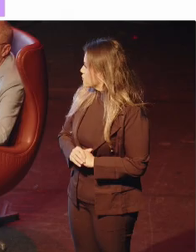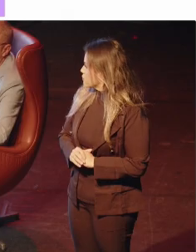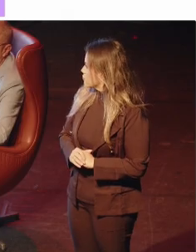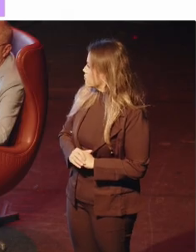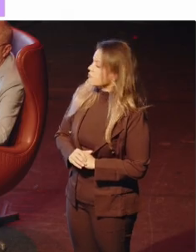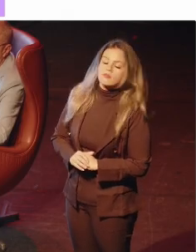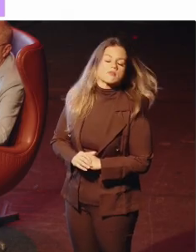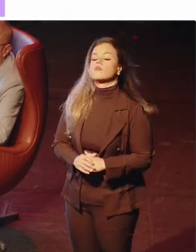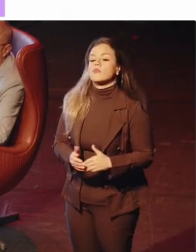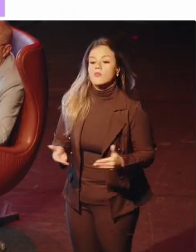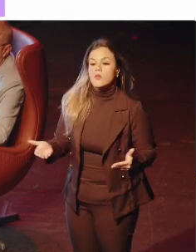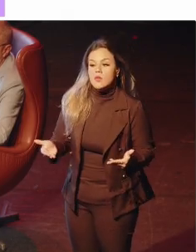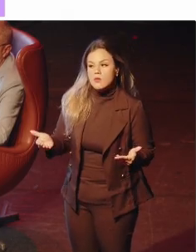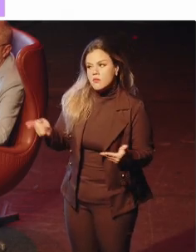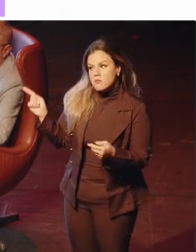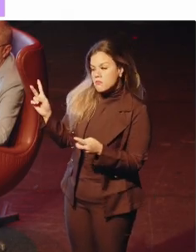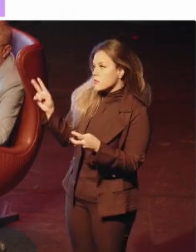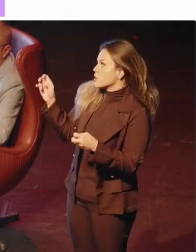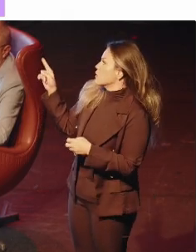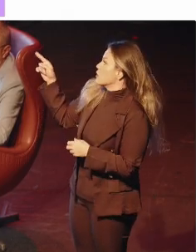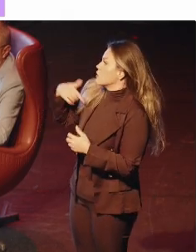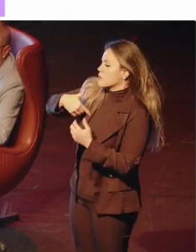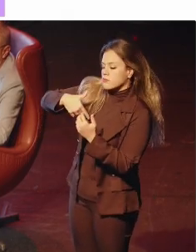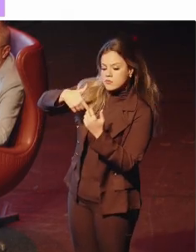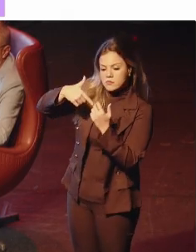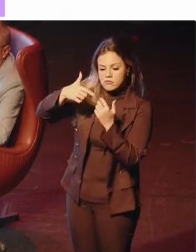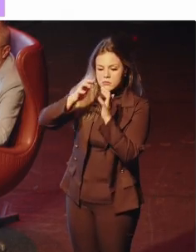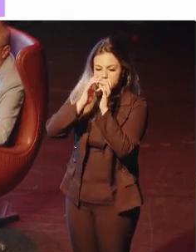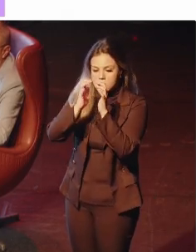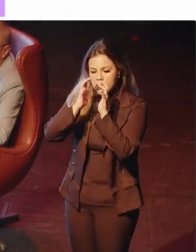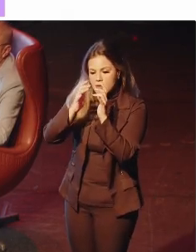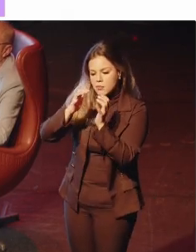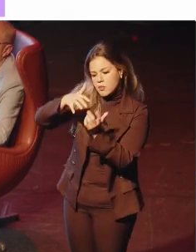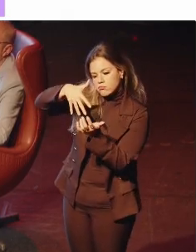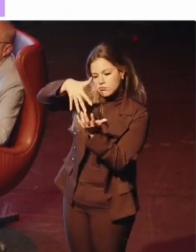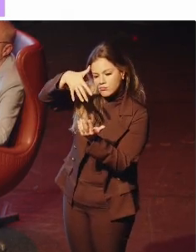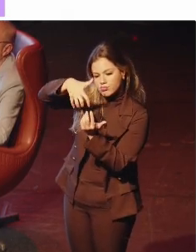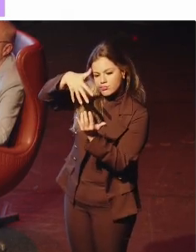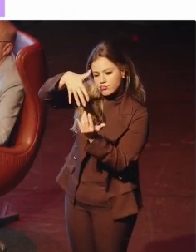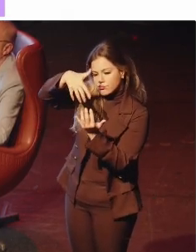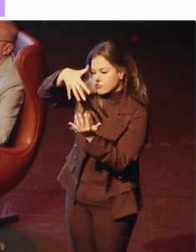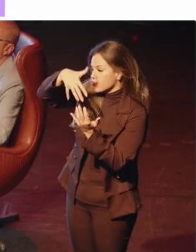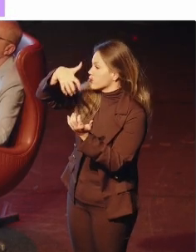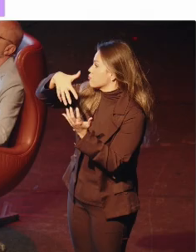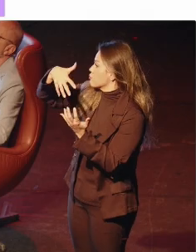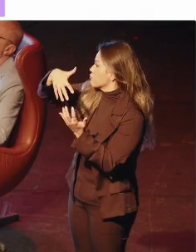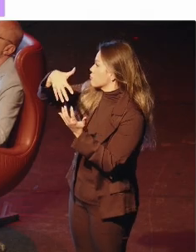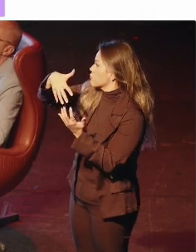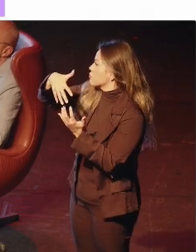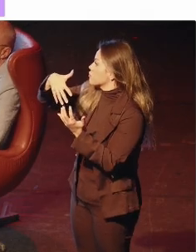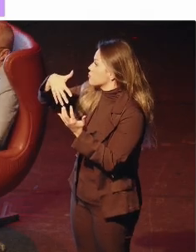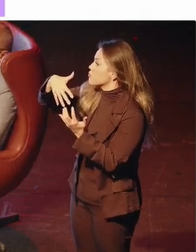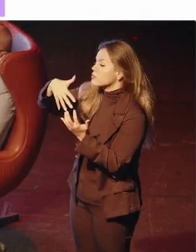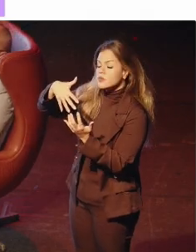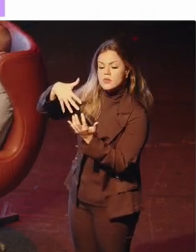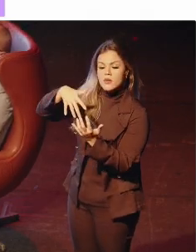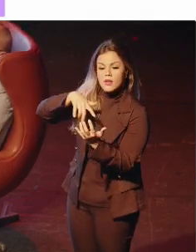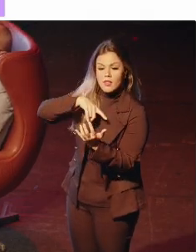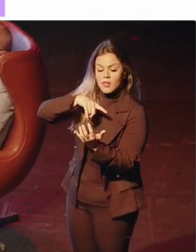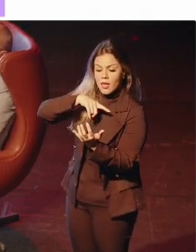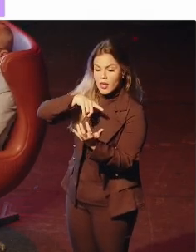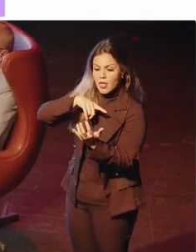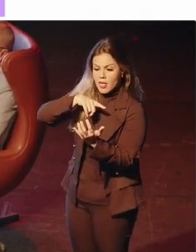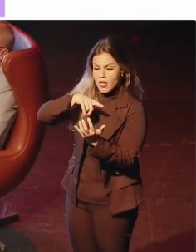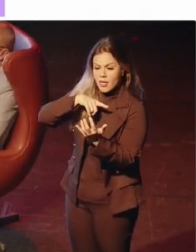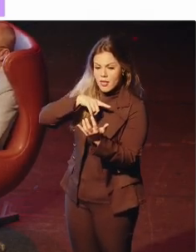Então aqui, vocês vejam, ali está o neurônio do cérebro e tal, a placa amiloide. Então, a gente tem uma série